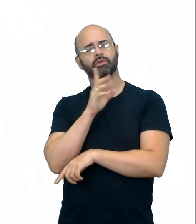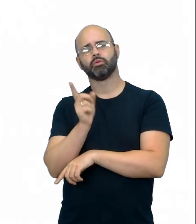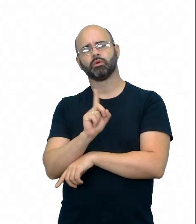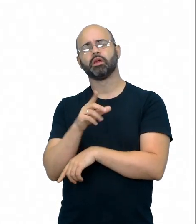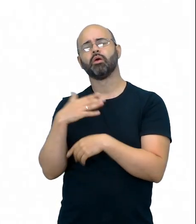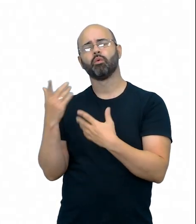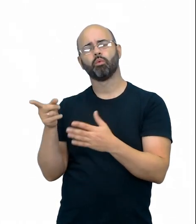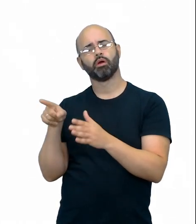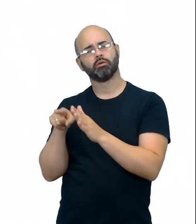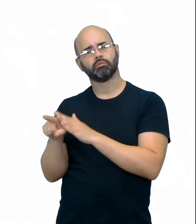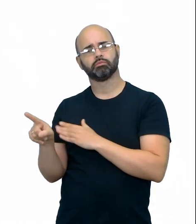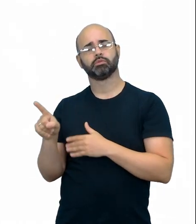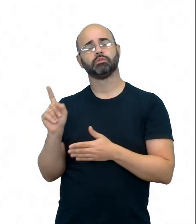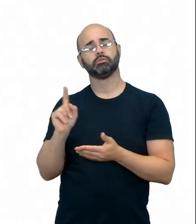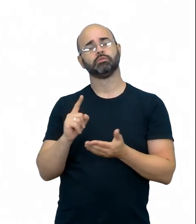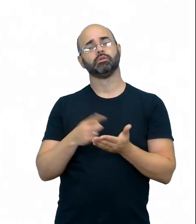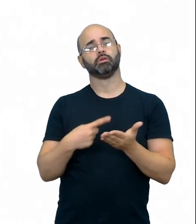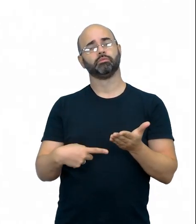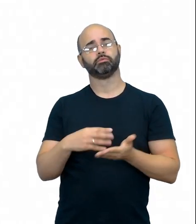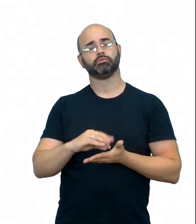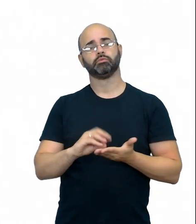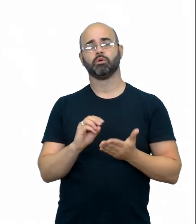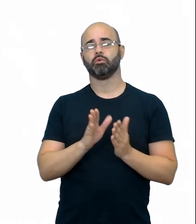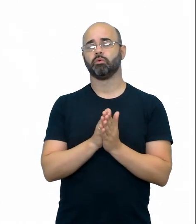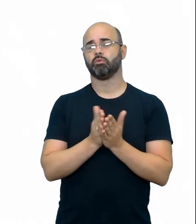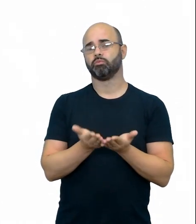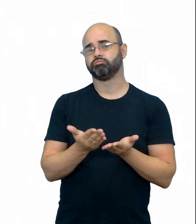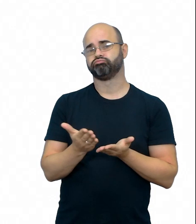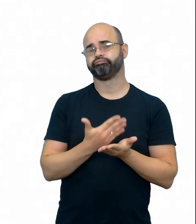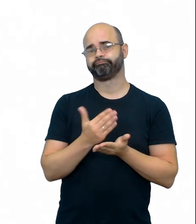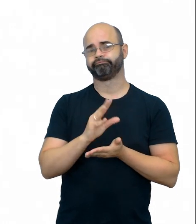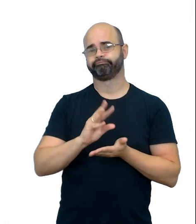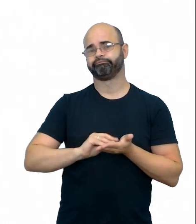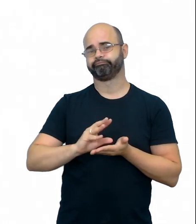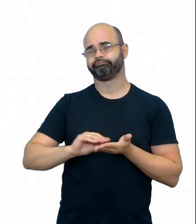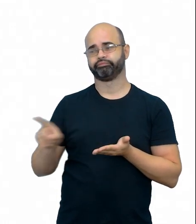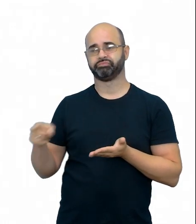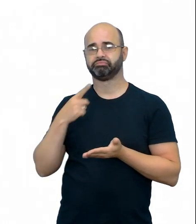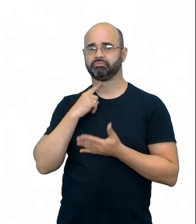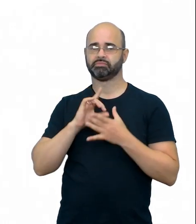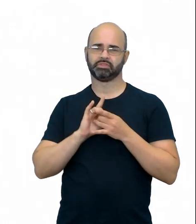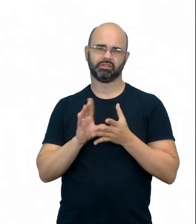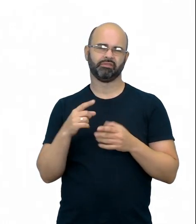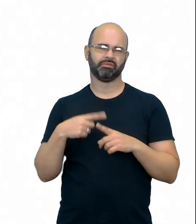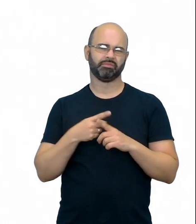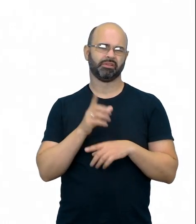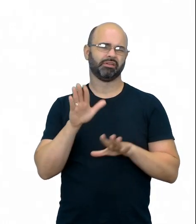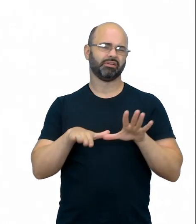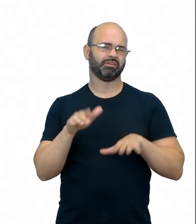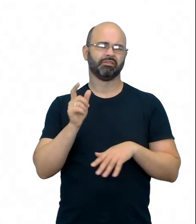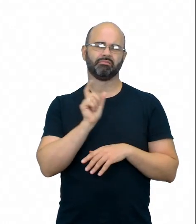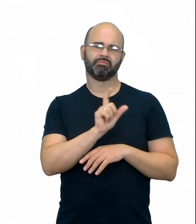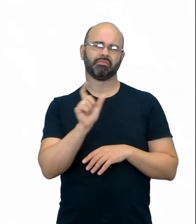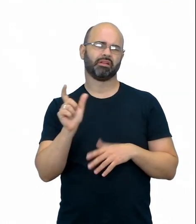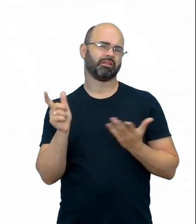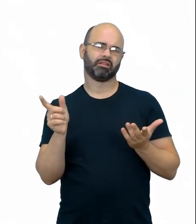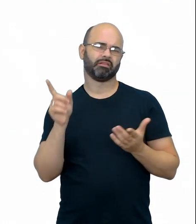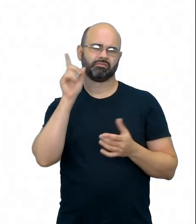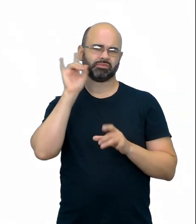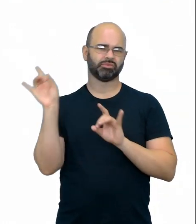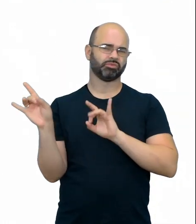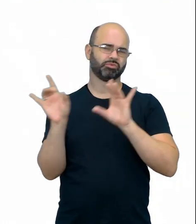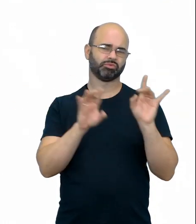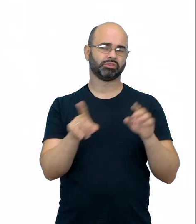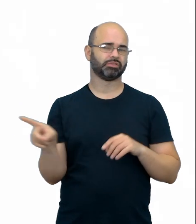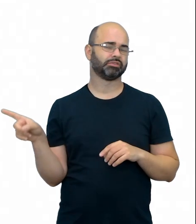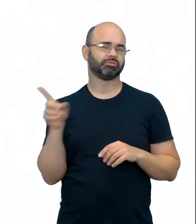anotar na própria apostila ou no caderno, se eles preferirem, porque às vezes podem aparecer palavras que não estão não tá no dia a dia desses